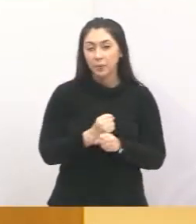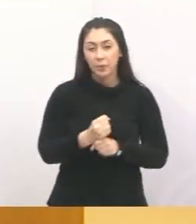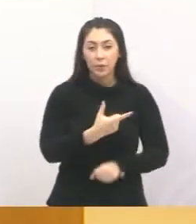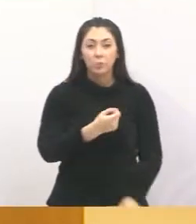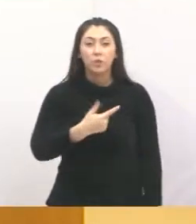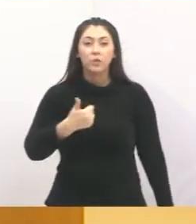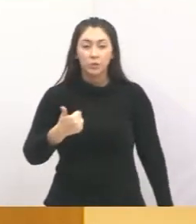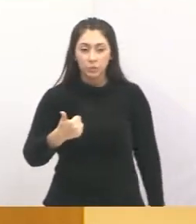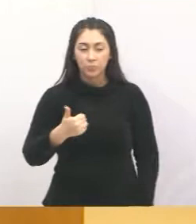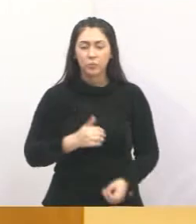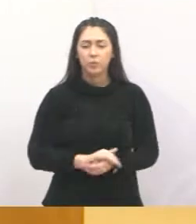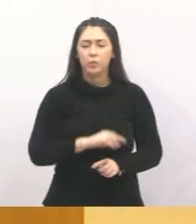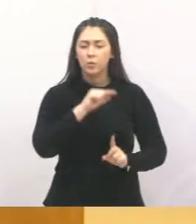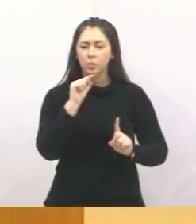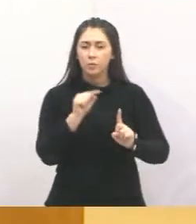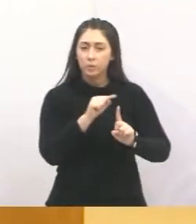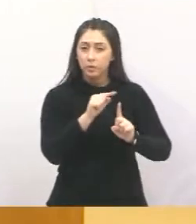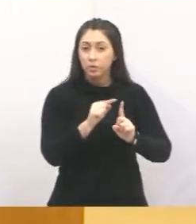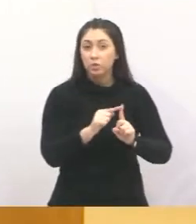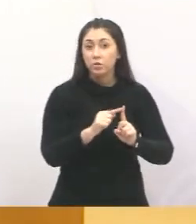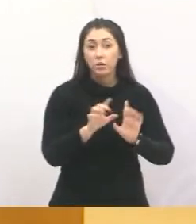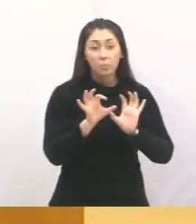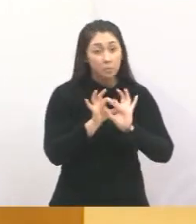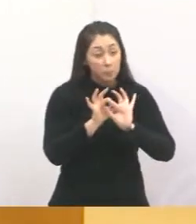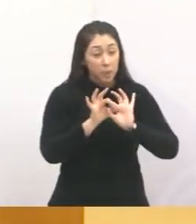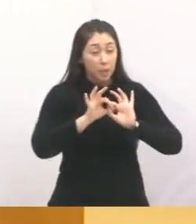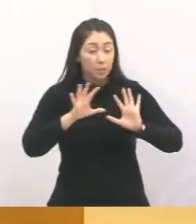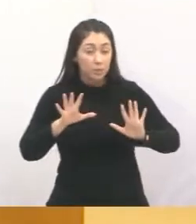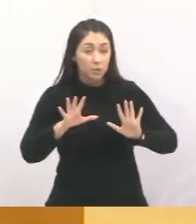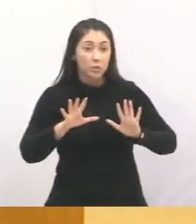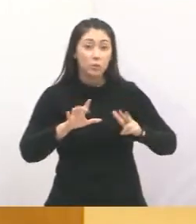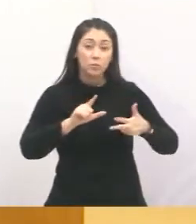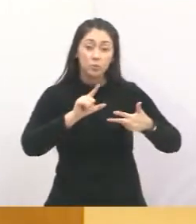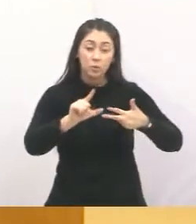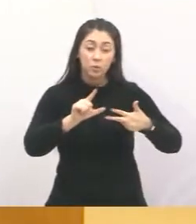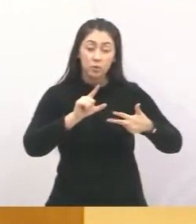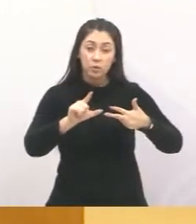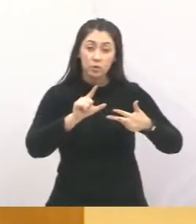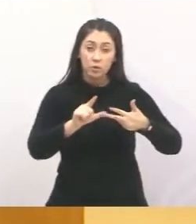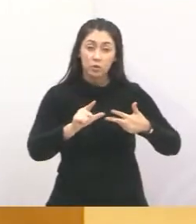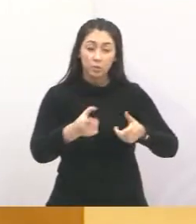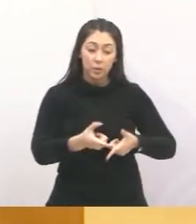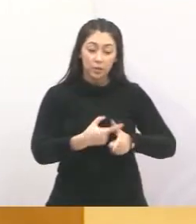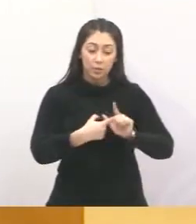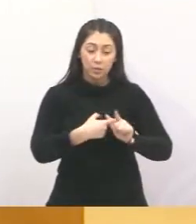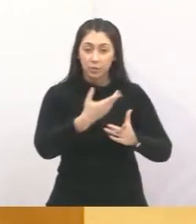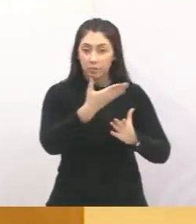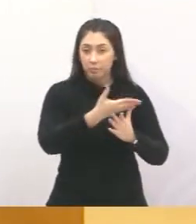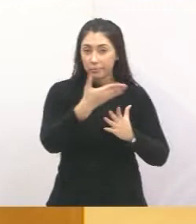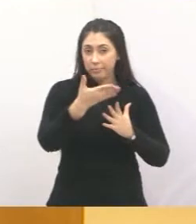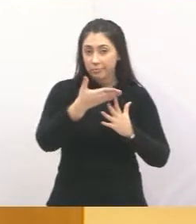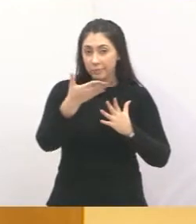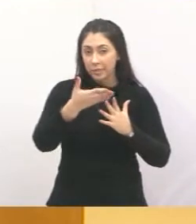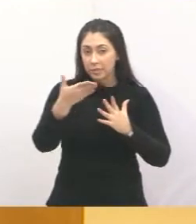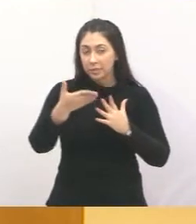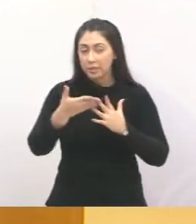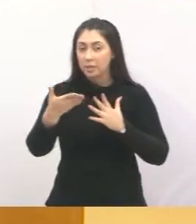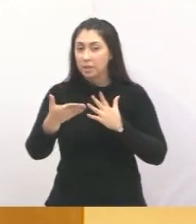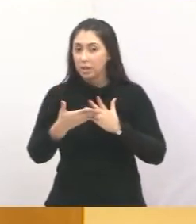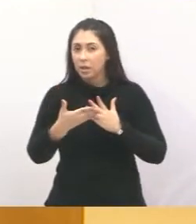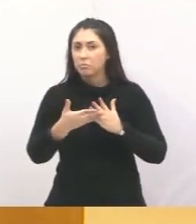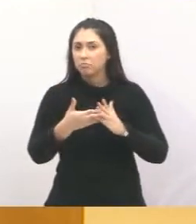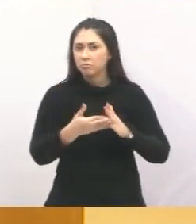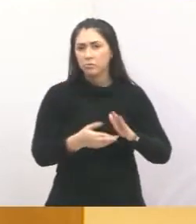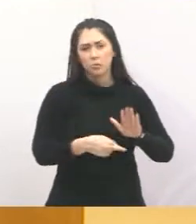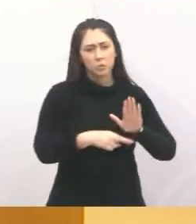visa obter autorização legislativa para o reparcelamento de valores devidos pelo município de Jacareí no regime próprio